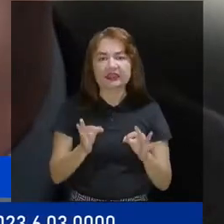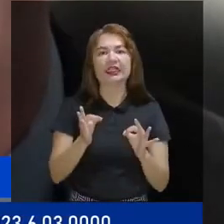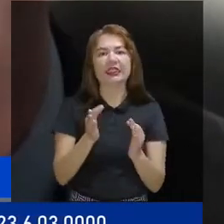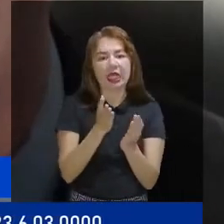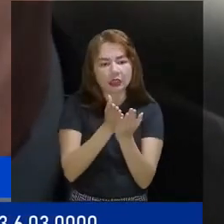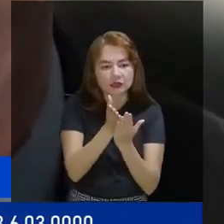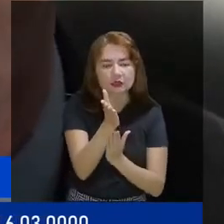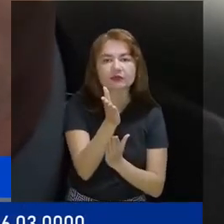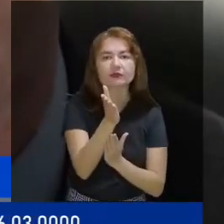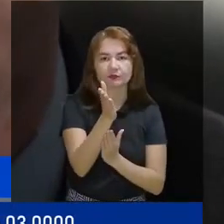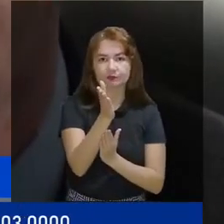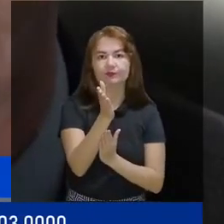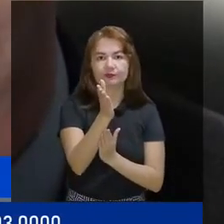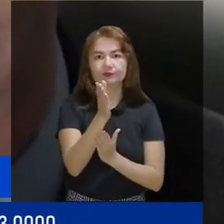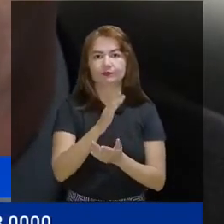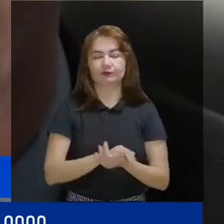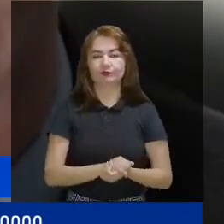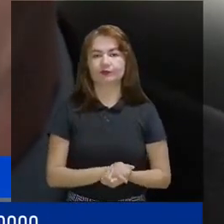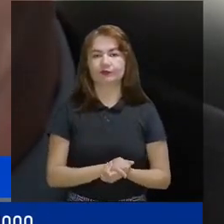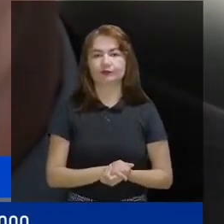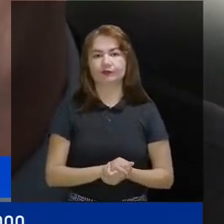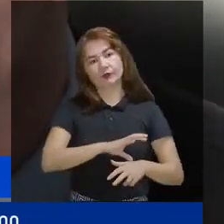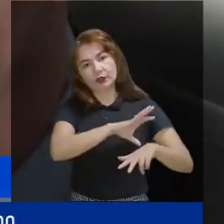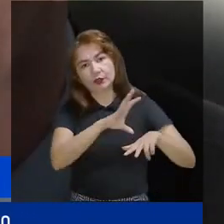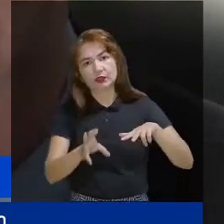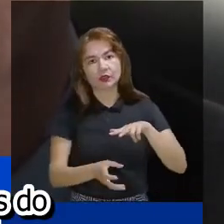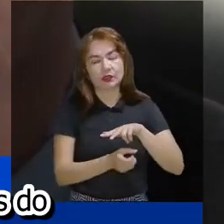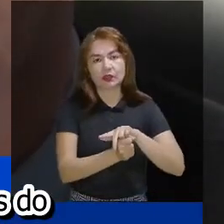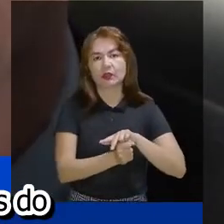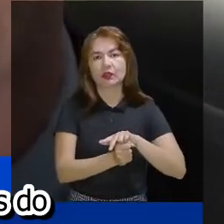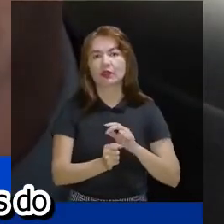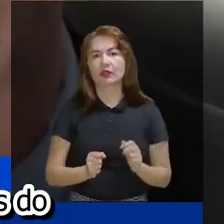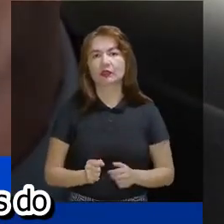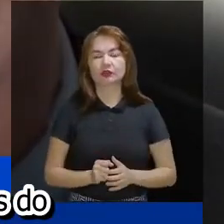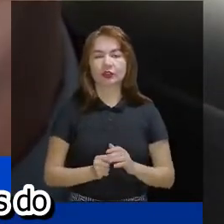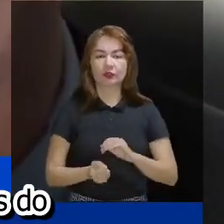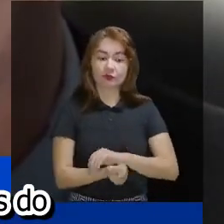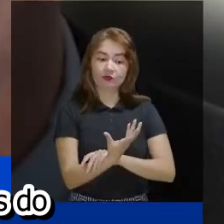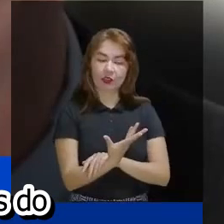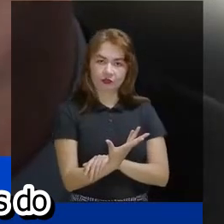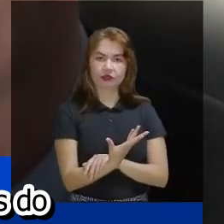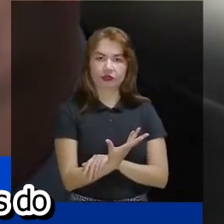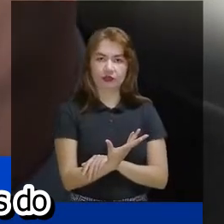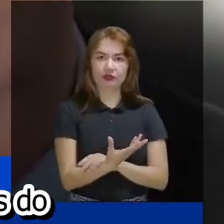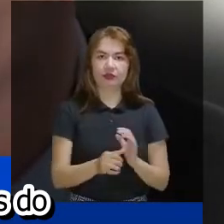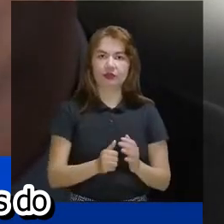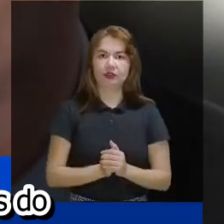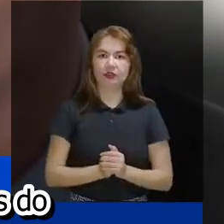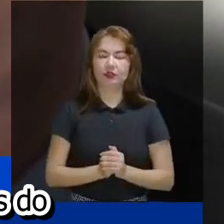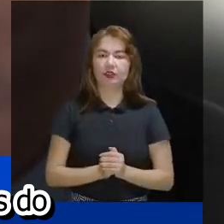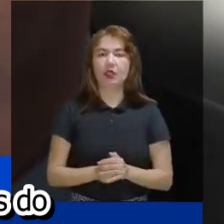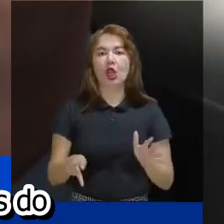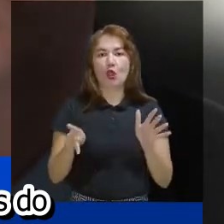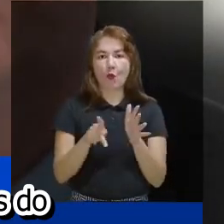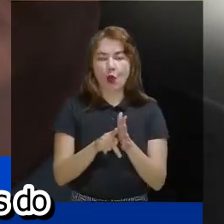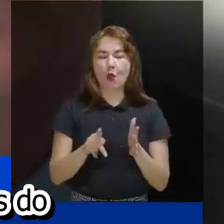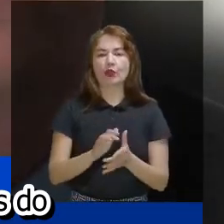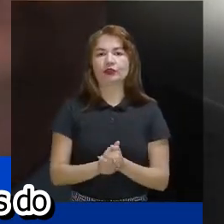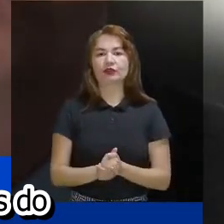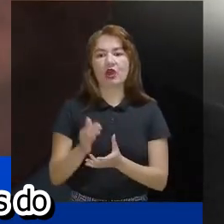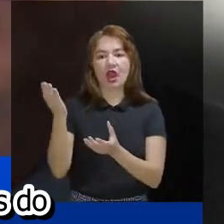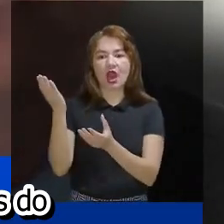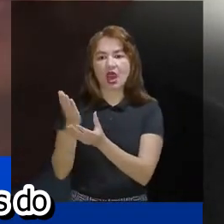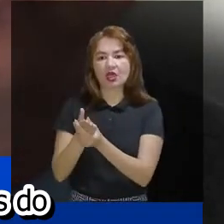apontou a presença de abuso de poder e fraude. Ambos se inserem como elementos constitutivos do tipo da ação